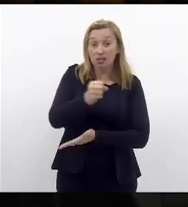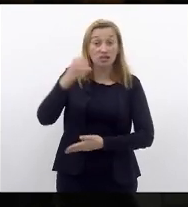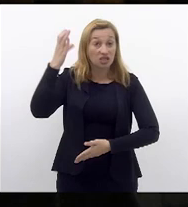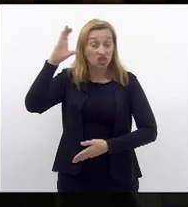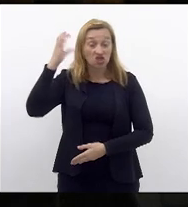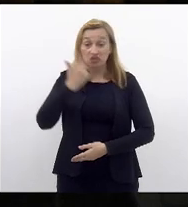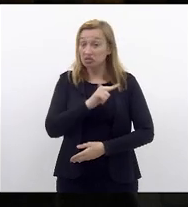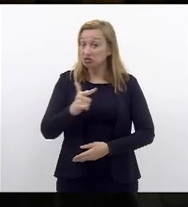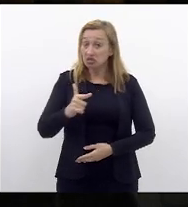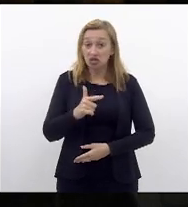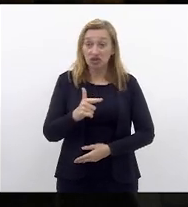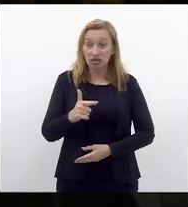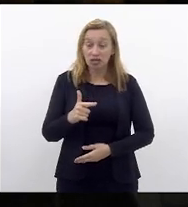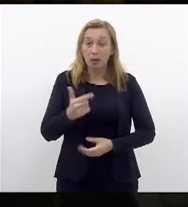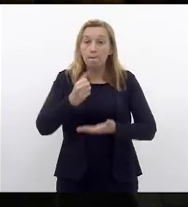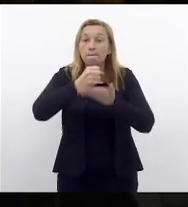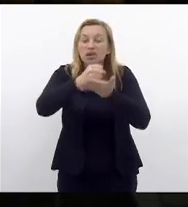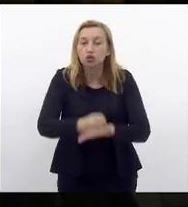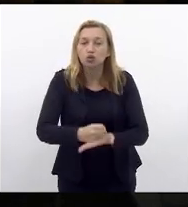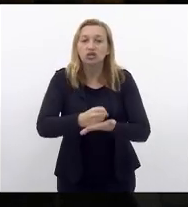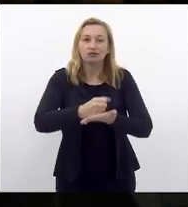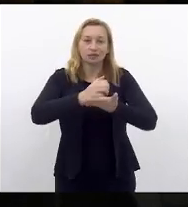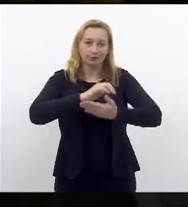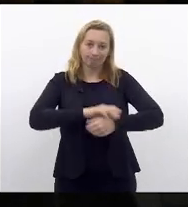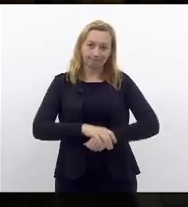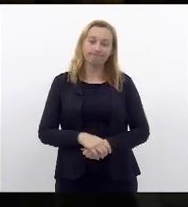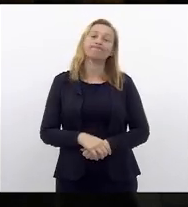científico para sustentar